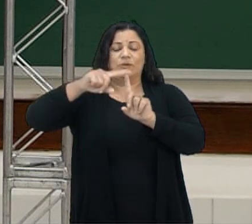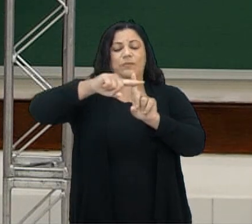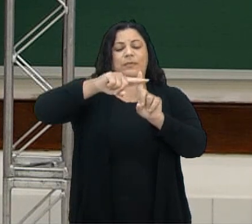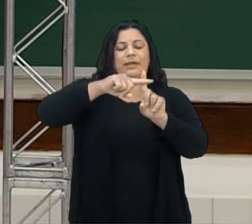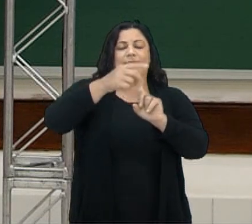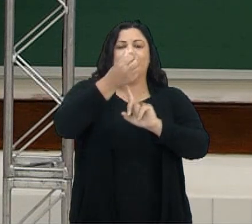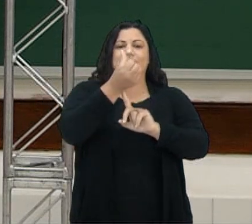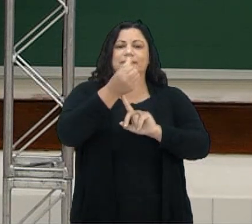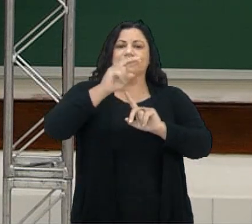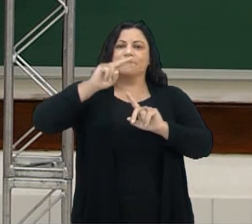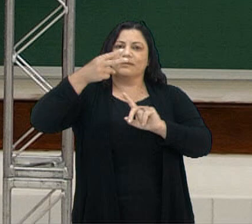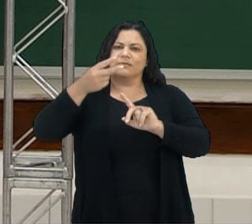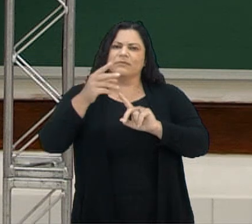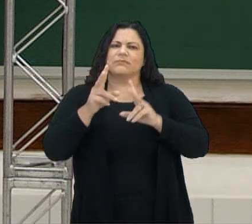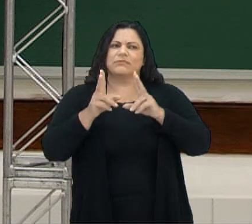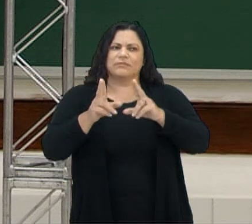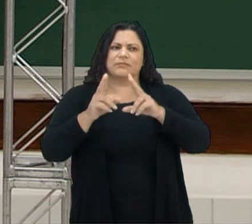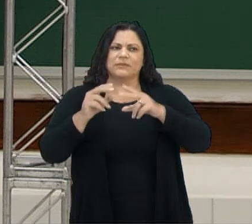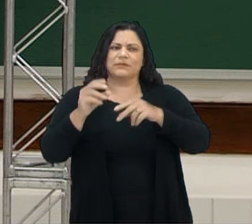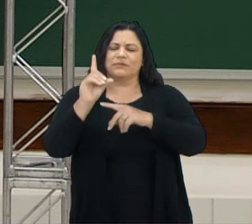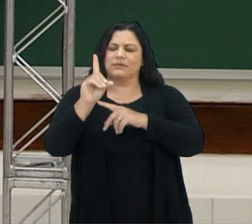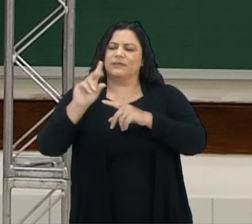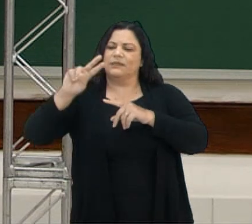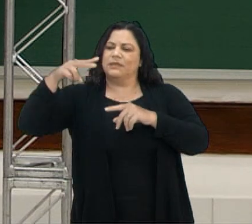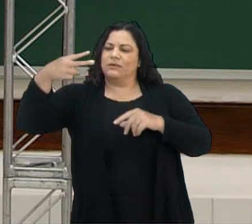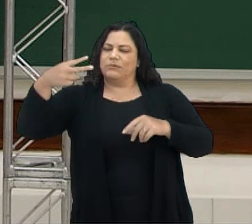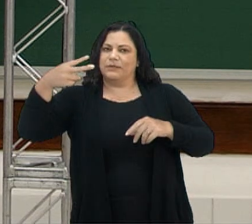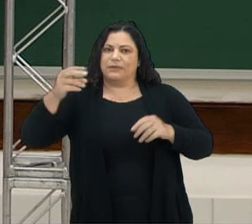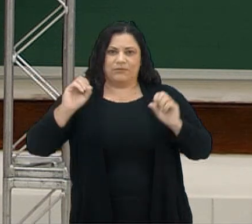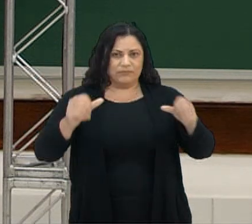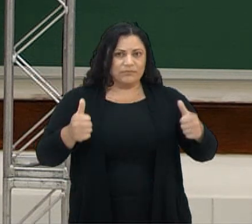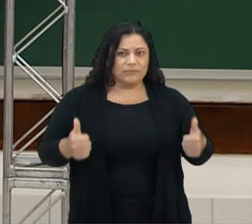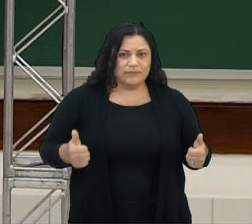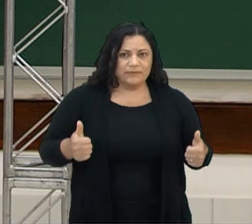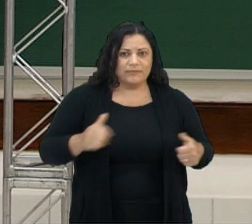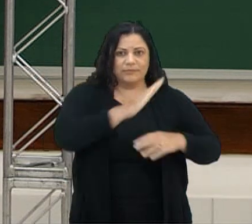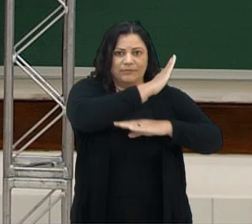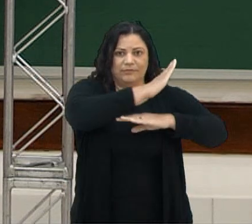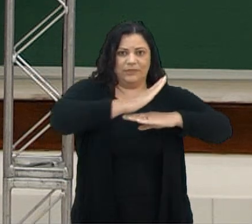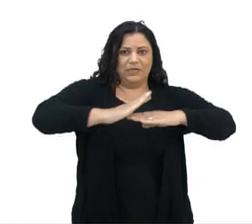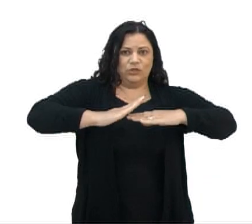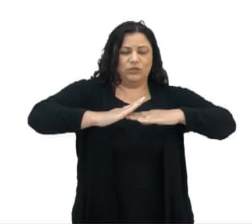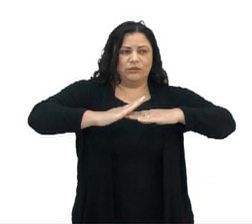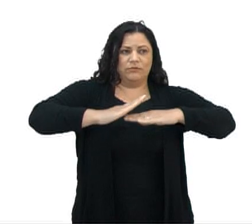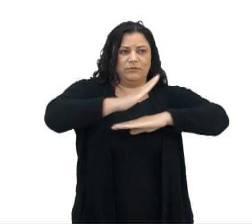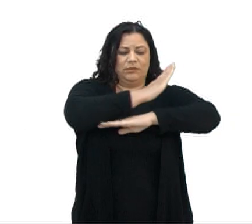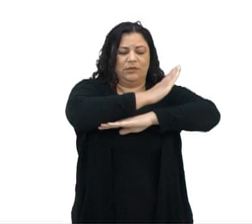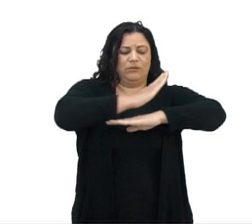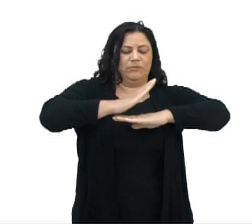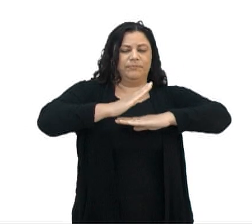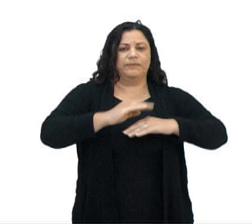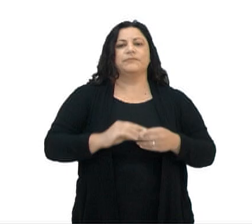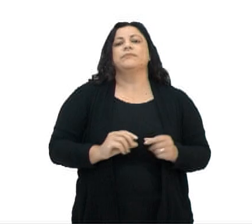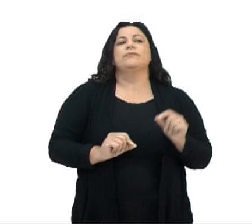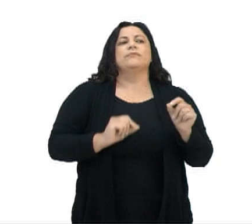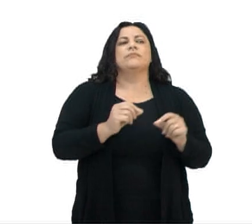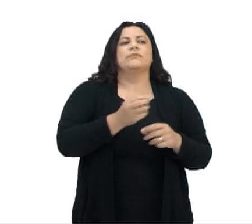a D ao quadrado, que é justamente a diagonal do quadrado, ok? 6 ao quadrado, 36.